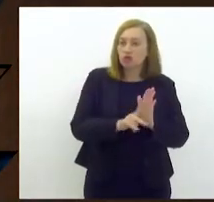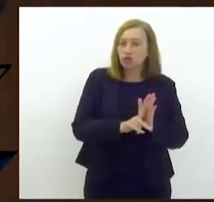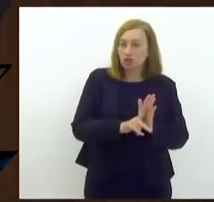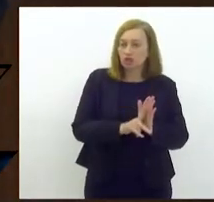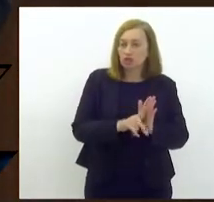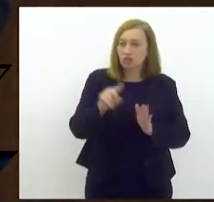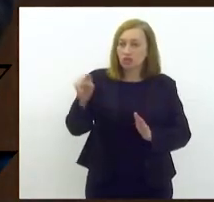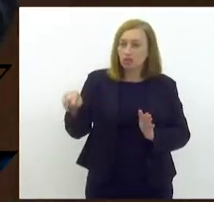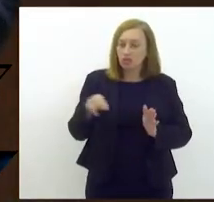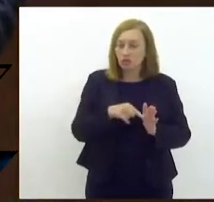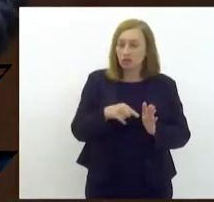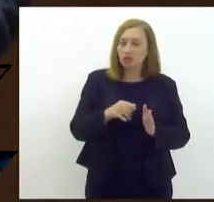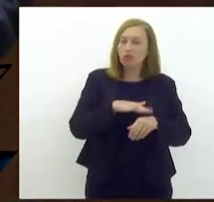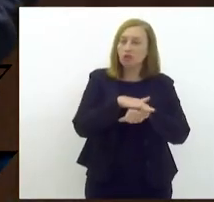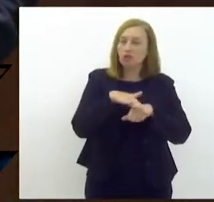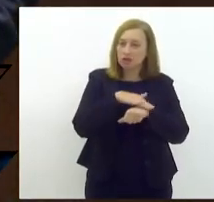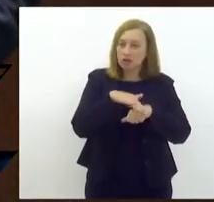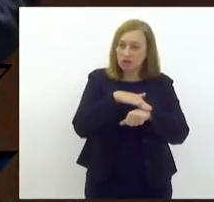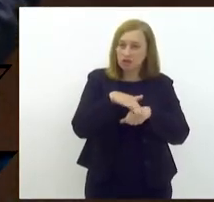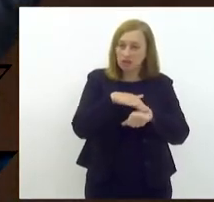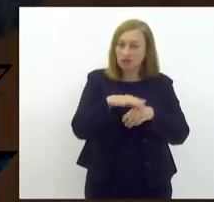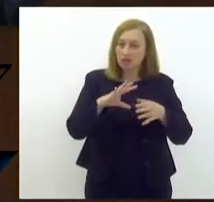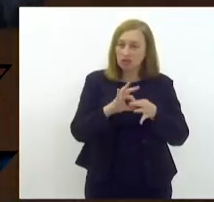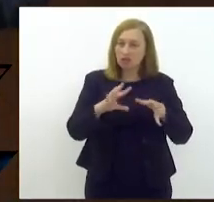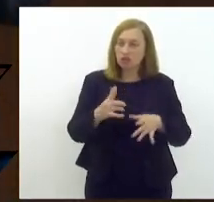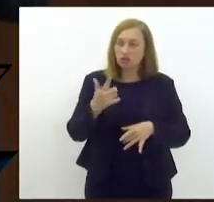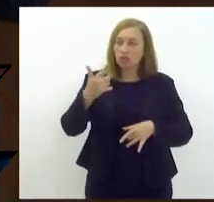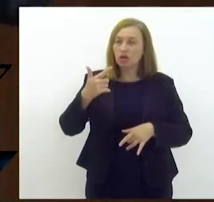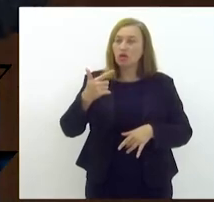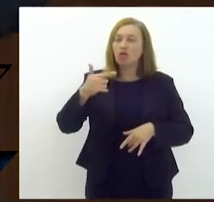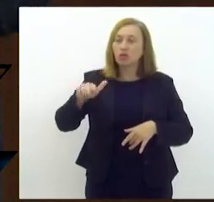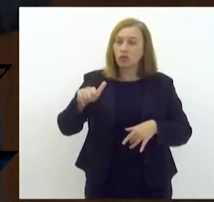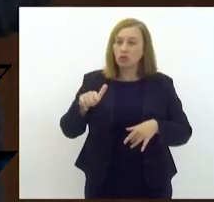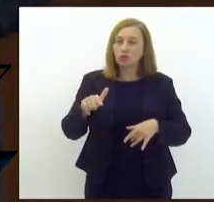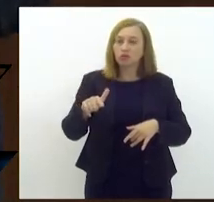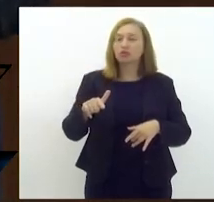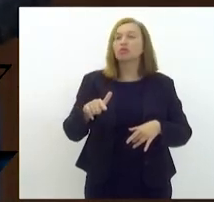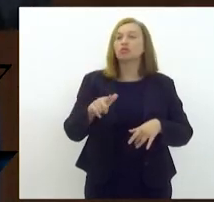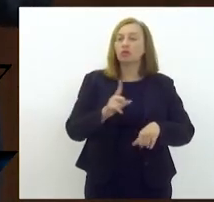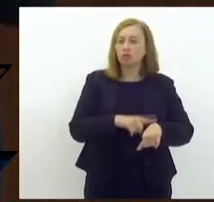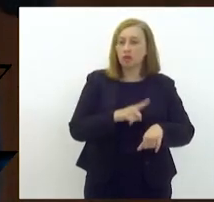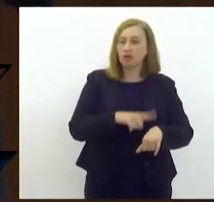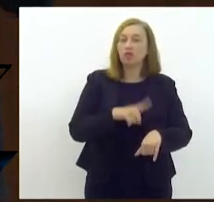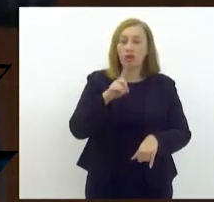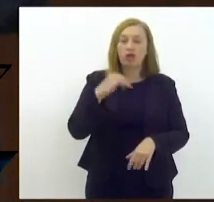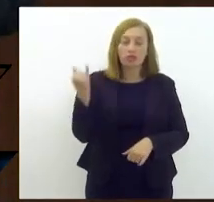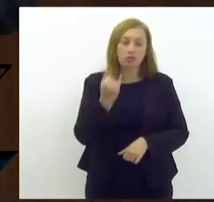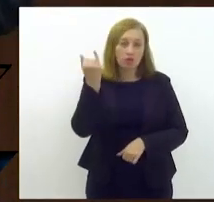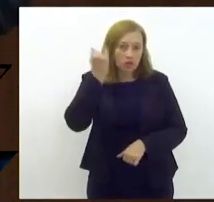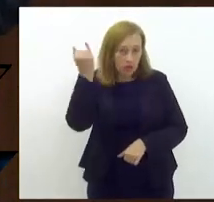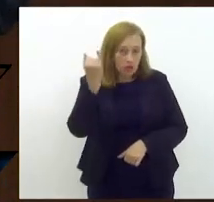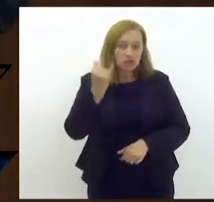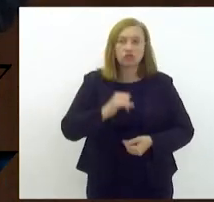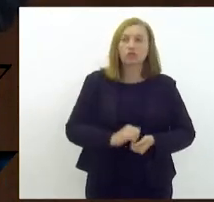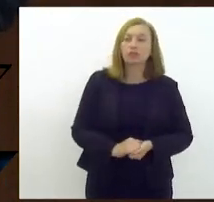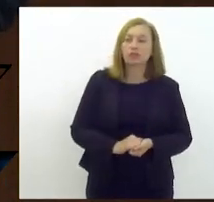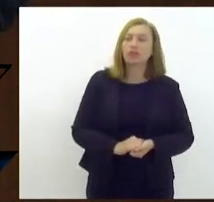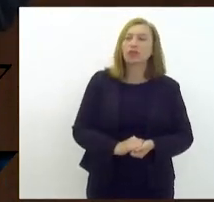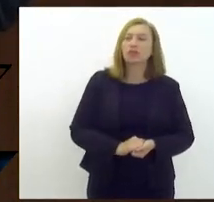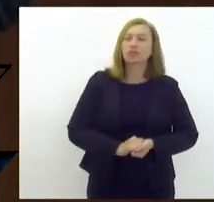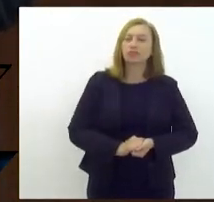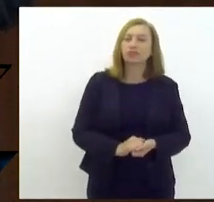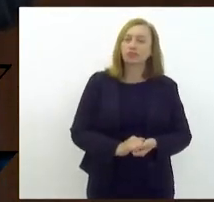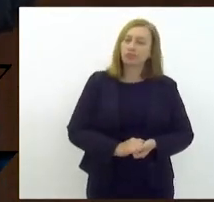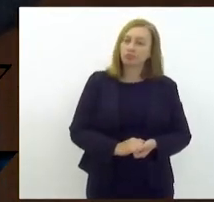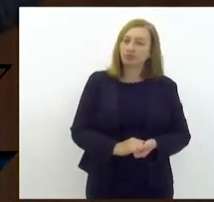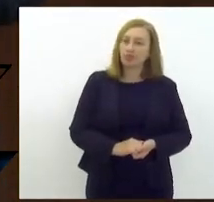foi conversado mas ficou para a próxima sessão Então realmente isso é importante é importante de alguma